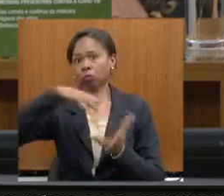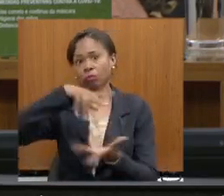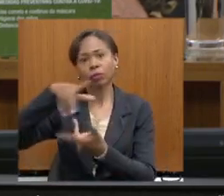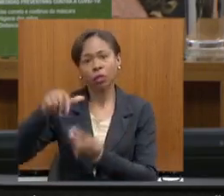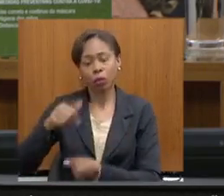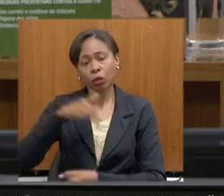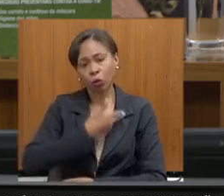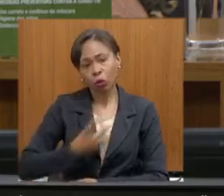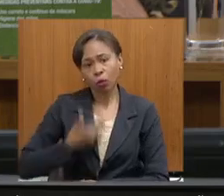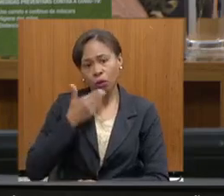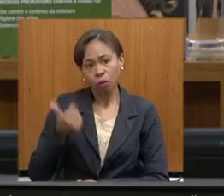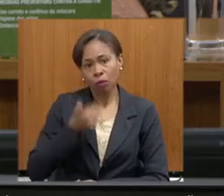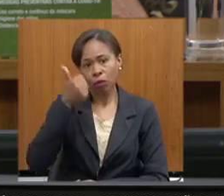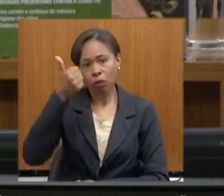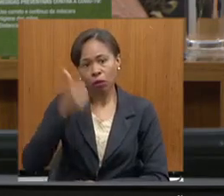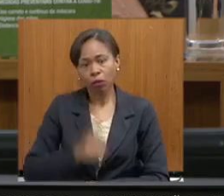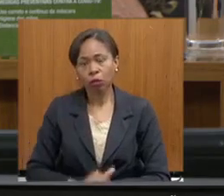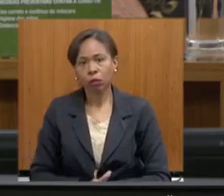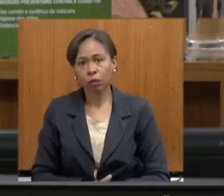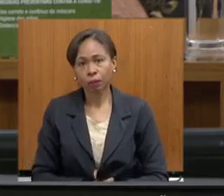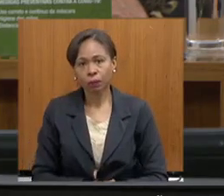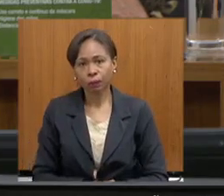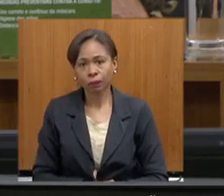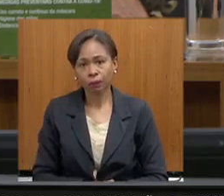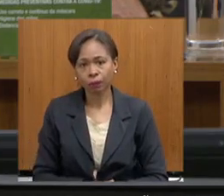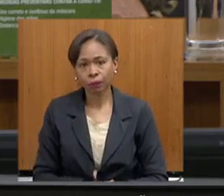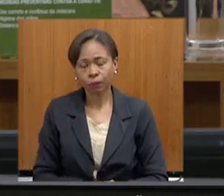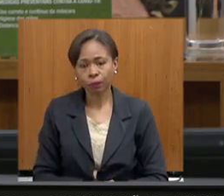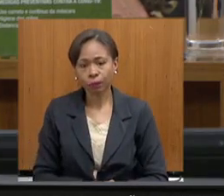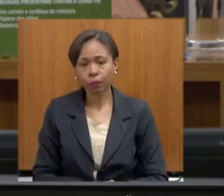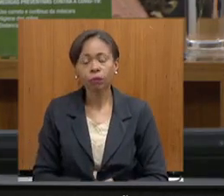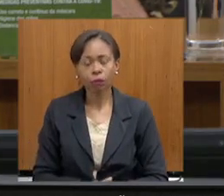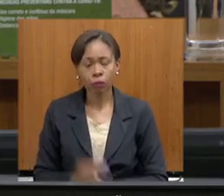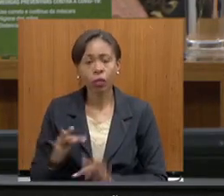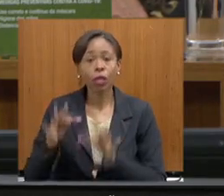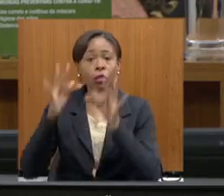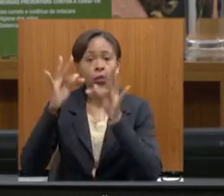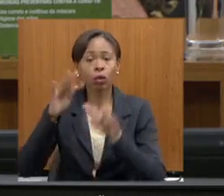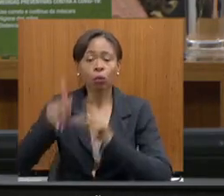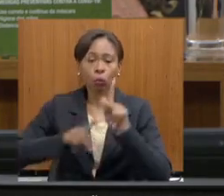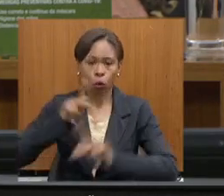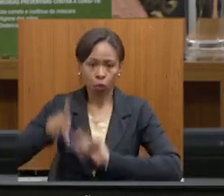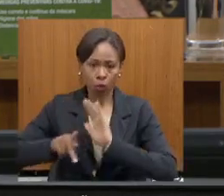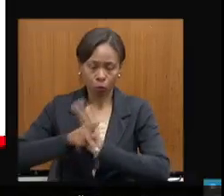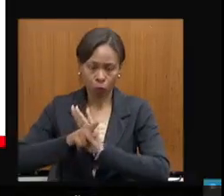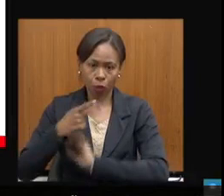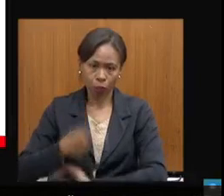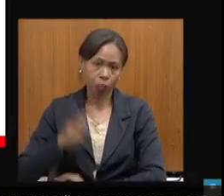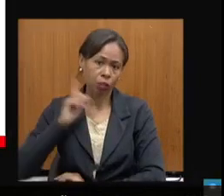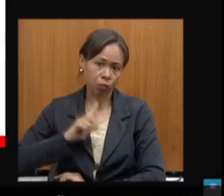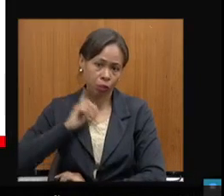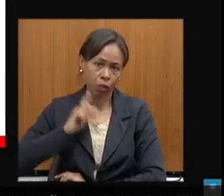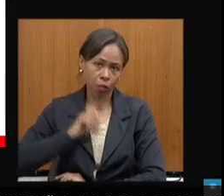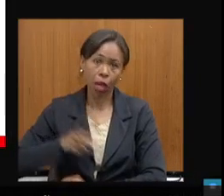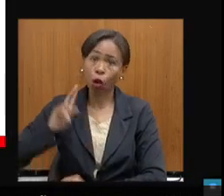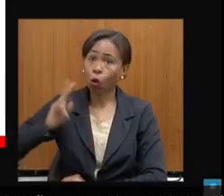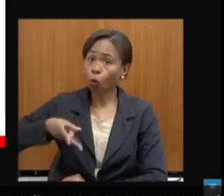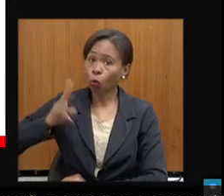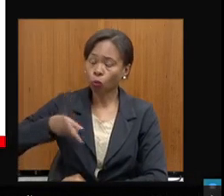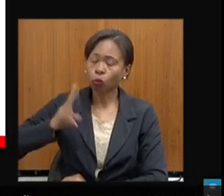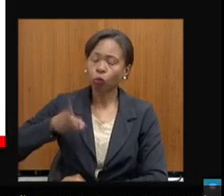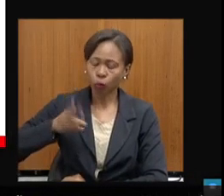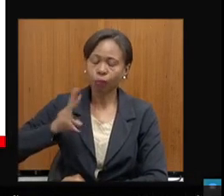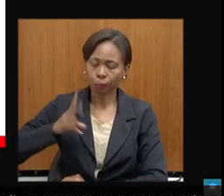melhor sim pode passar e bota tecnologia Popular de Minas Gerais o techpop Minas EA continuidade do